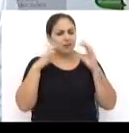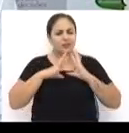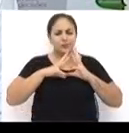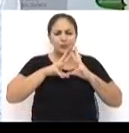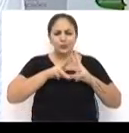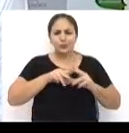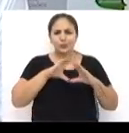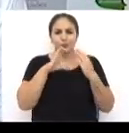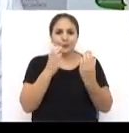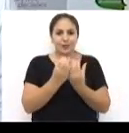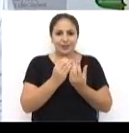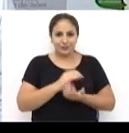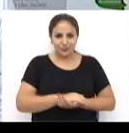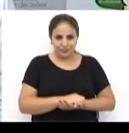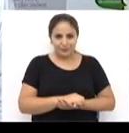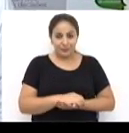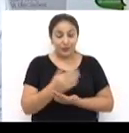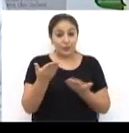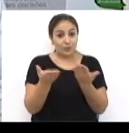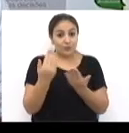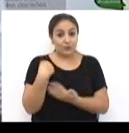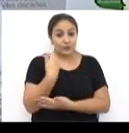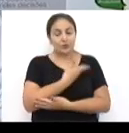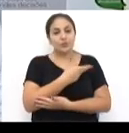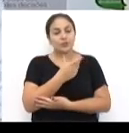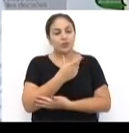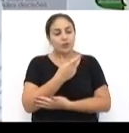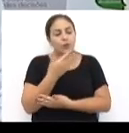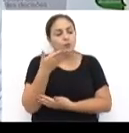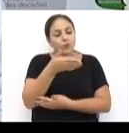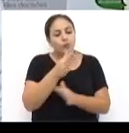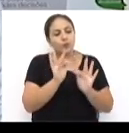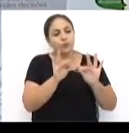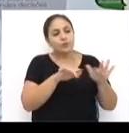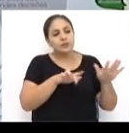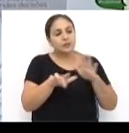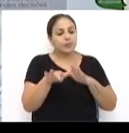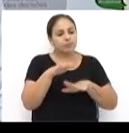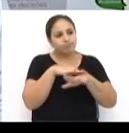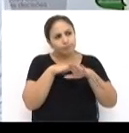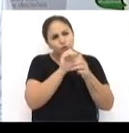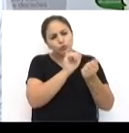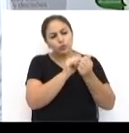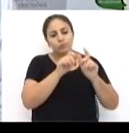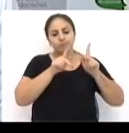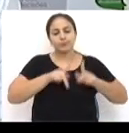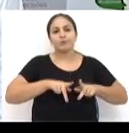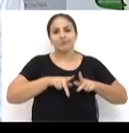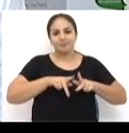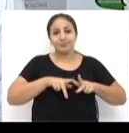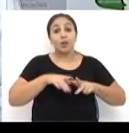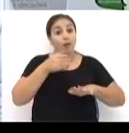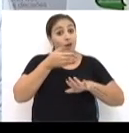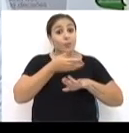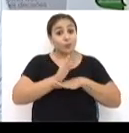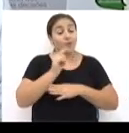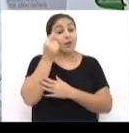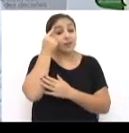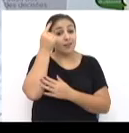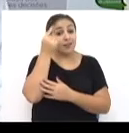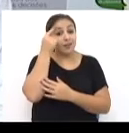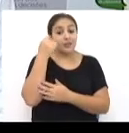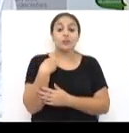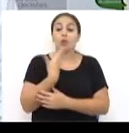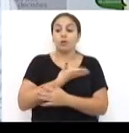a toda aquela comunidade. Pois eu tive também o fim de semana lá conversando com os moradores, eles aprovaram a ideia e a